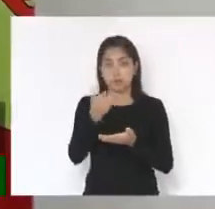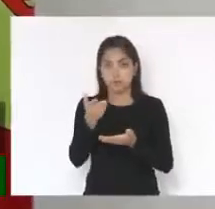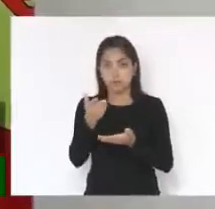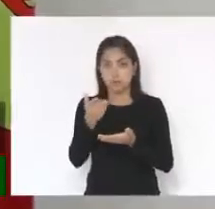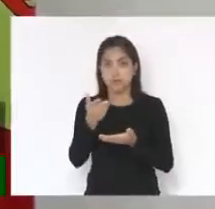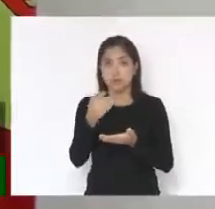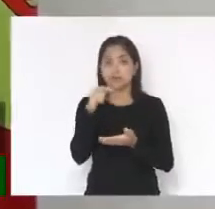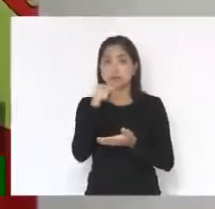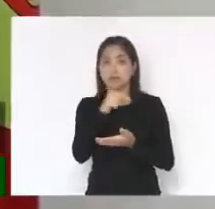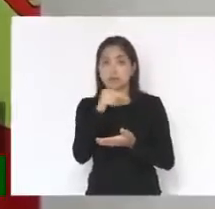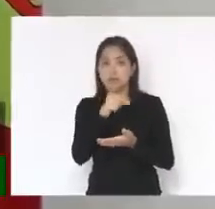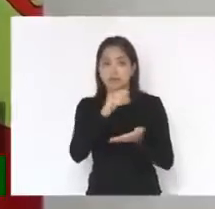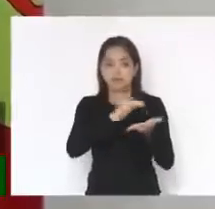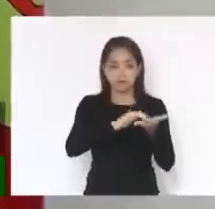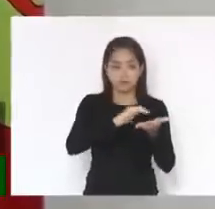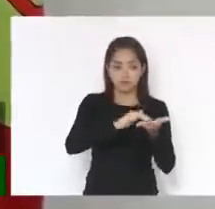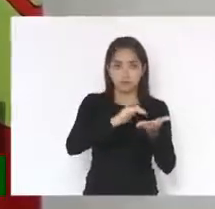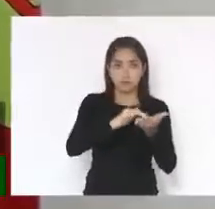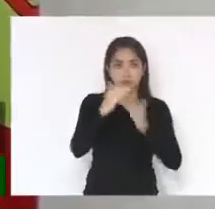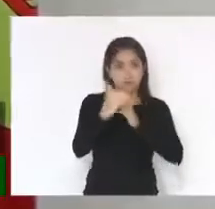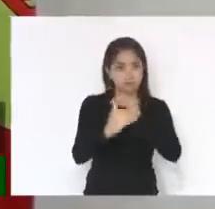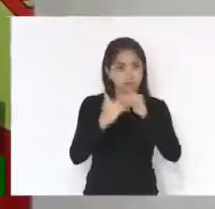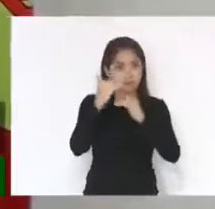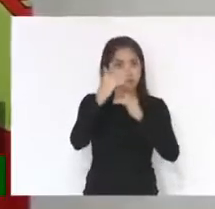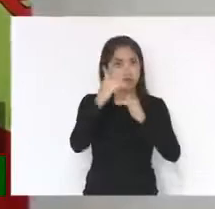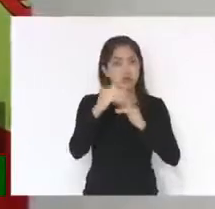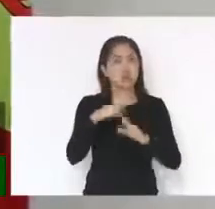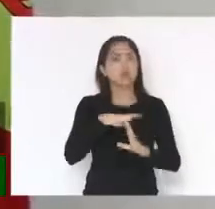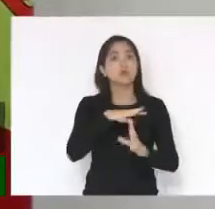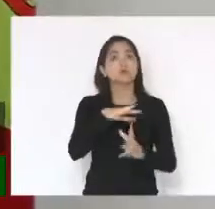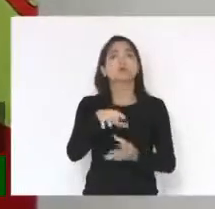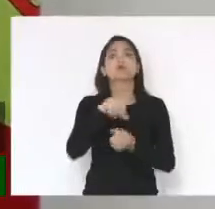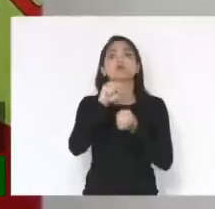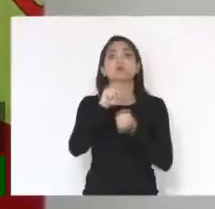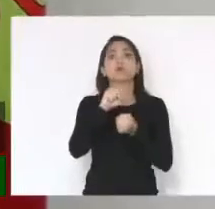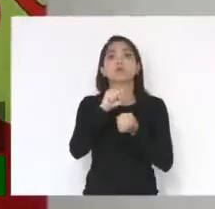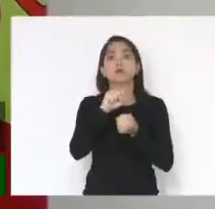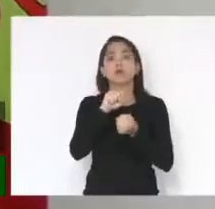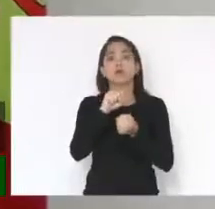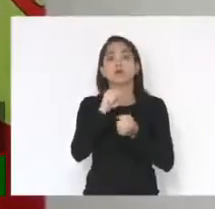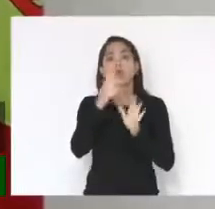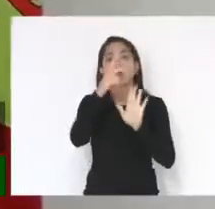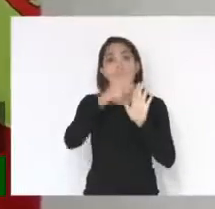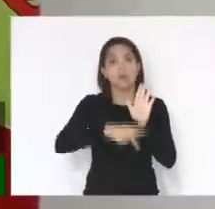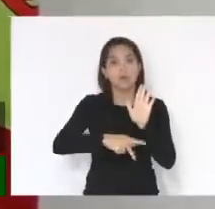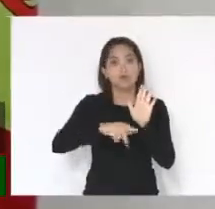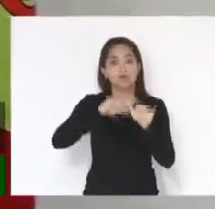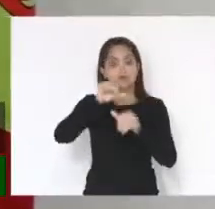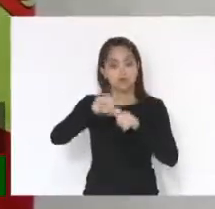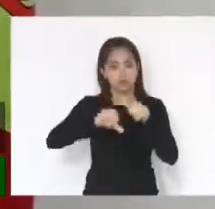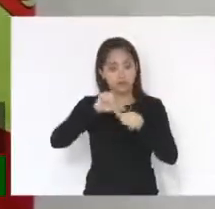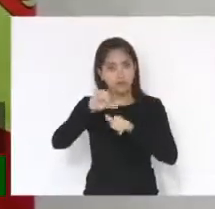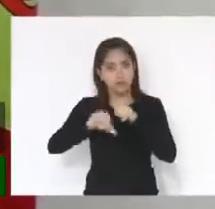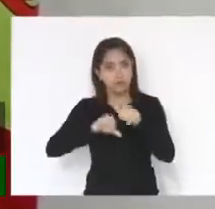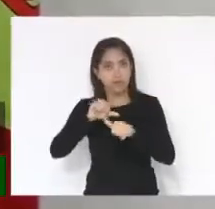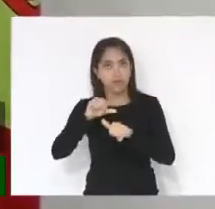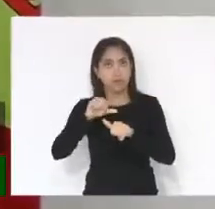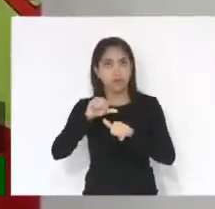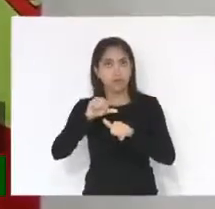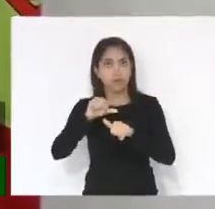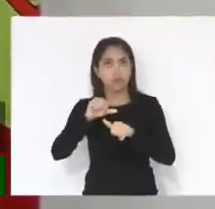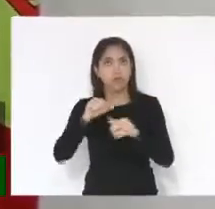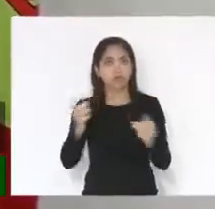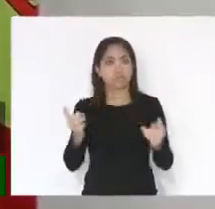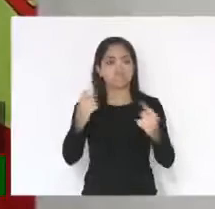na Secretaria de Desenvolvimento Sustentável, como um projeto da reforma, estará na